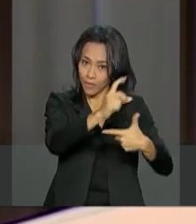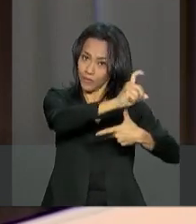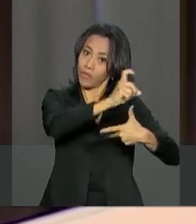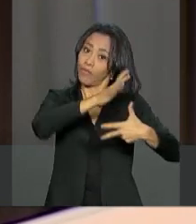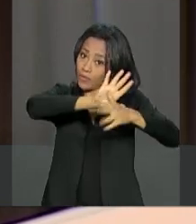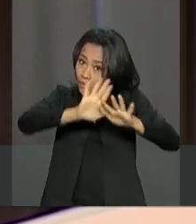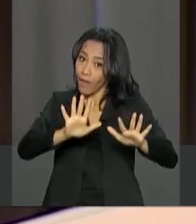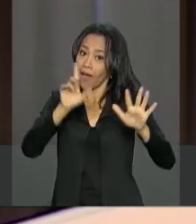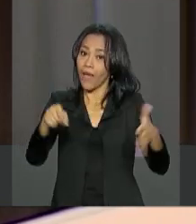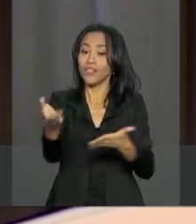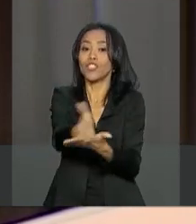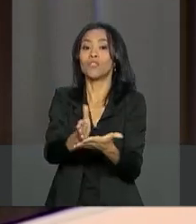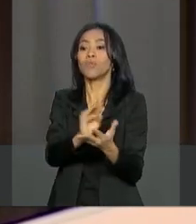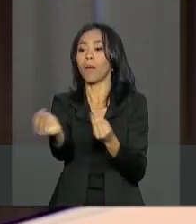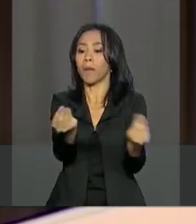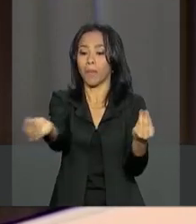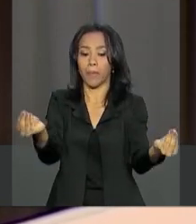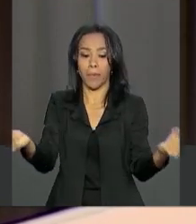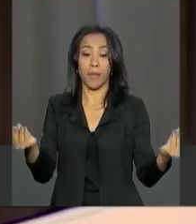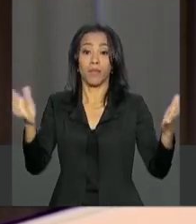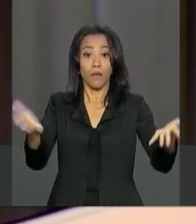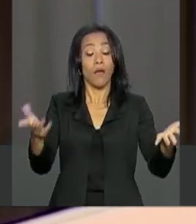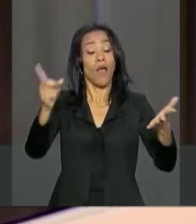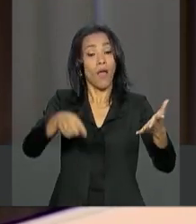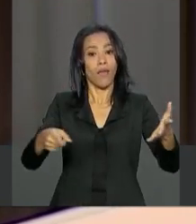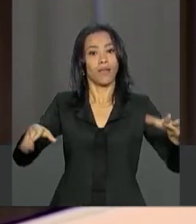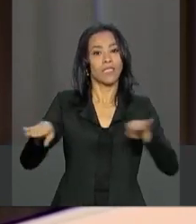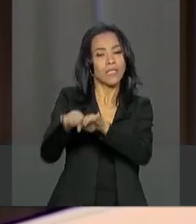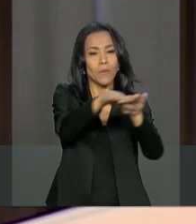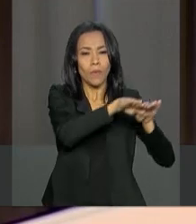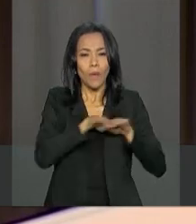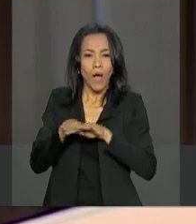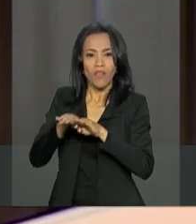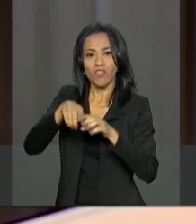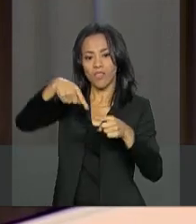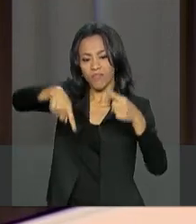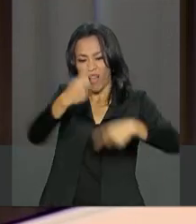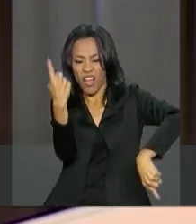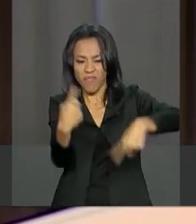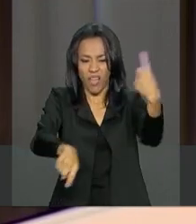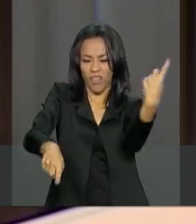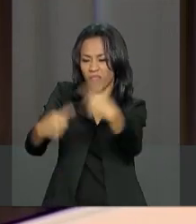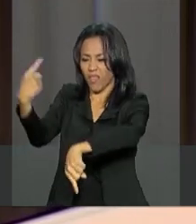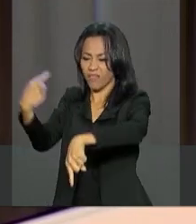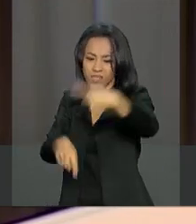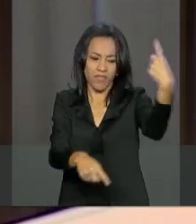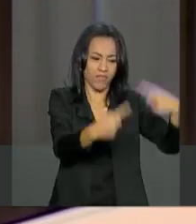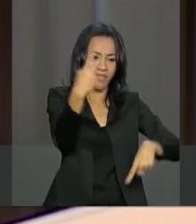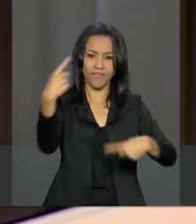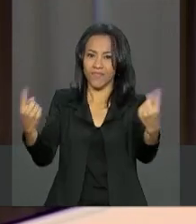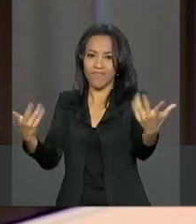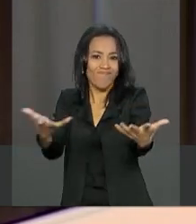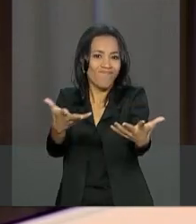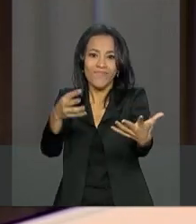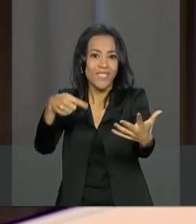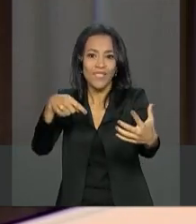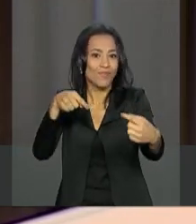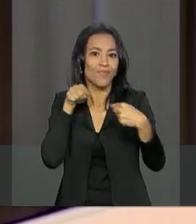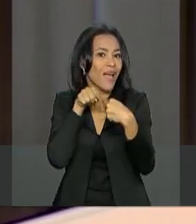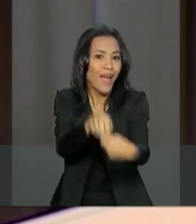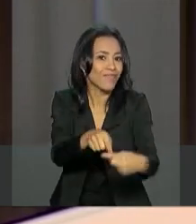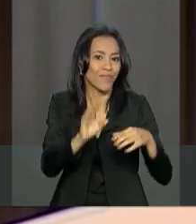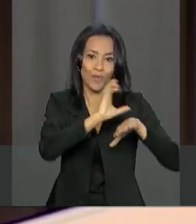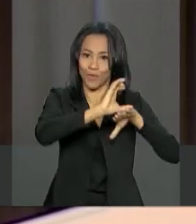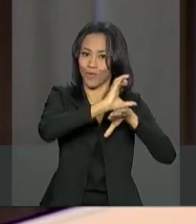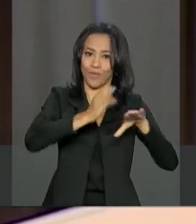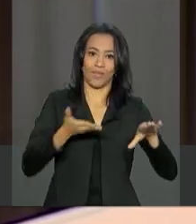razão. Então, quando se determina a harmonia, significa o seguinte: quando há desarmonia, o que há é uma inconstitucionalidade. E